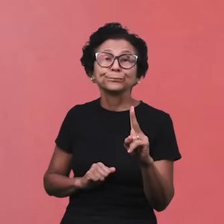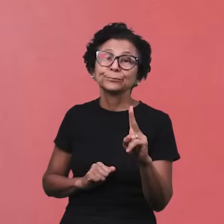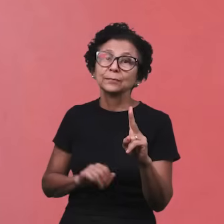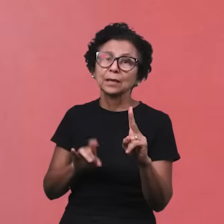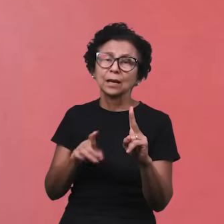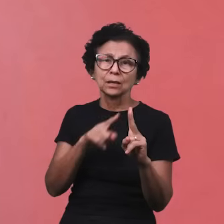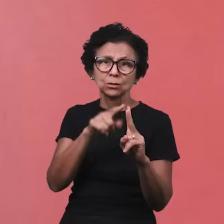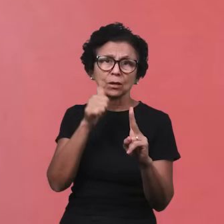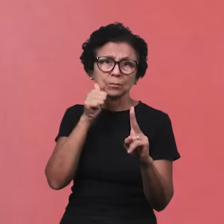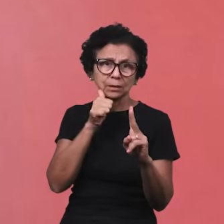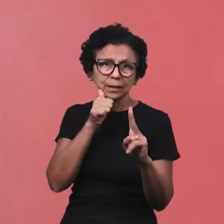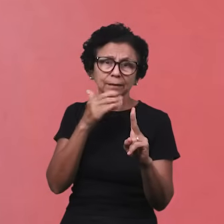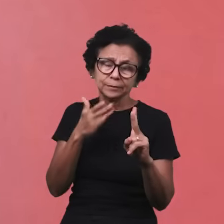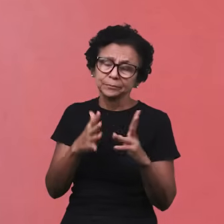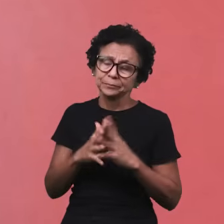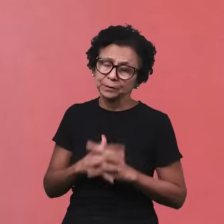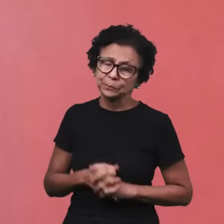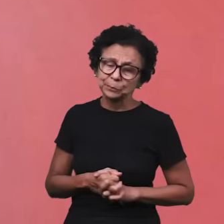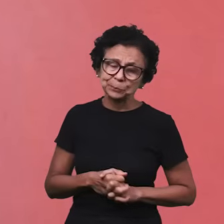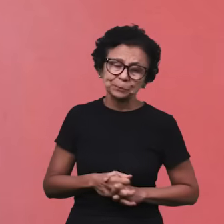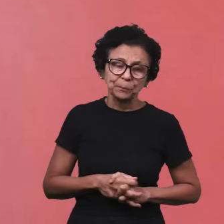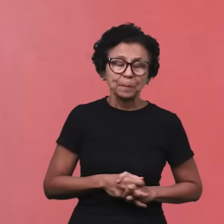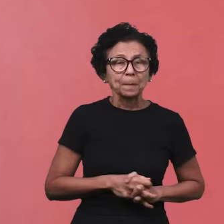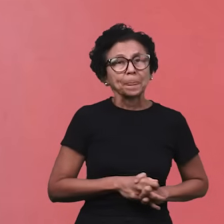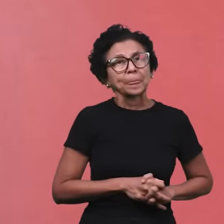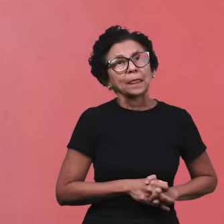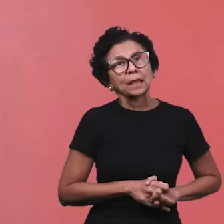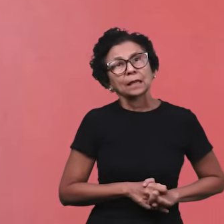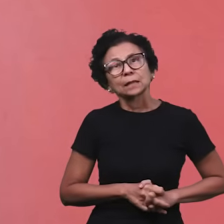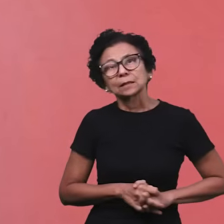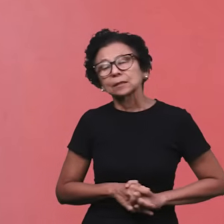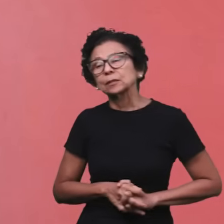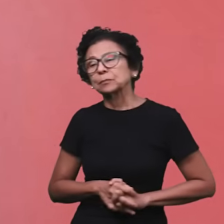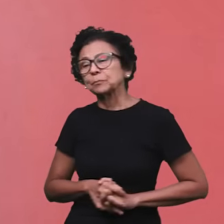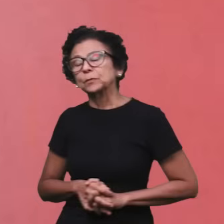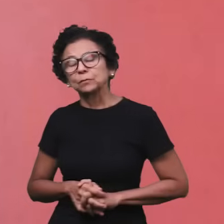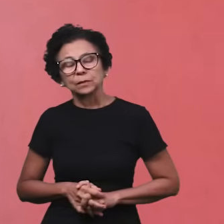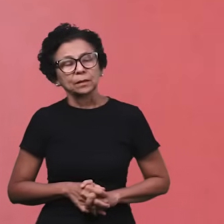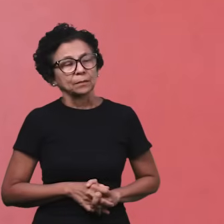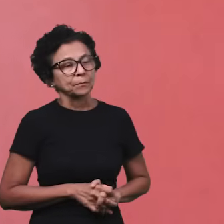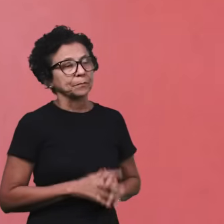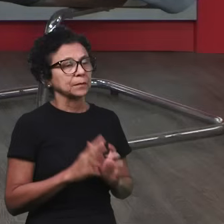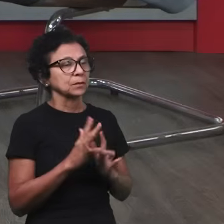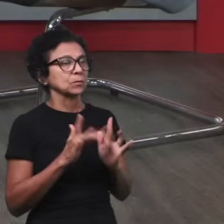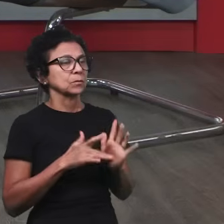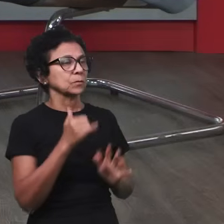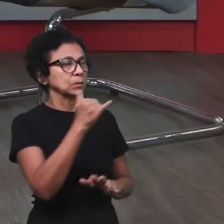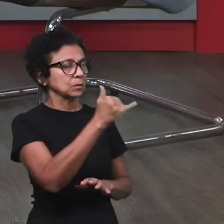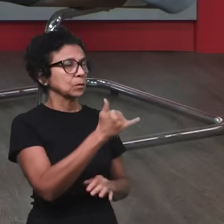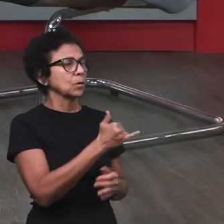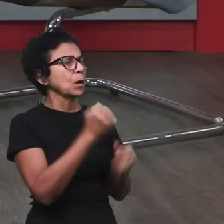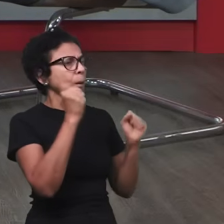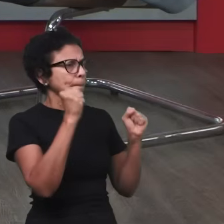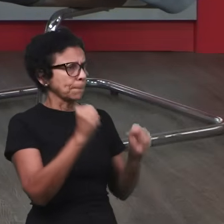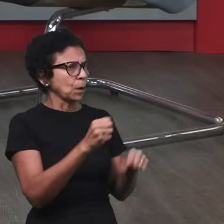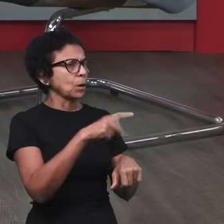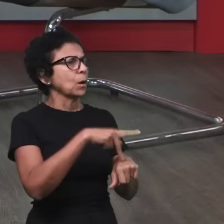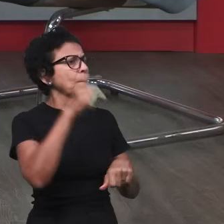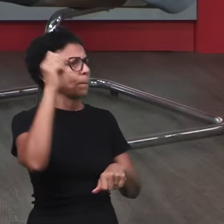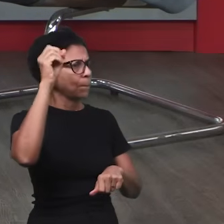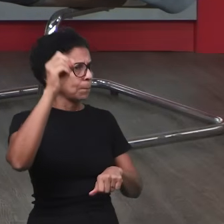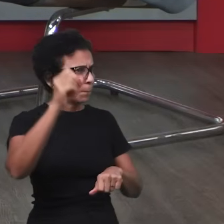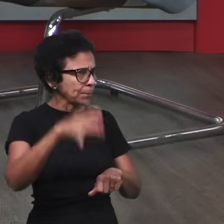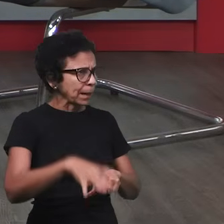você vai começar a tirar pedras. Agora, você vê todo mundo ali se conhecia. Aí,